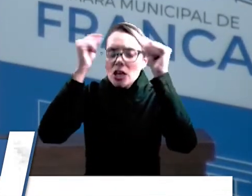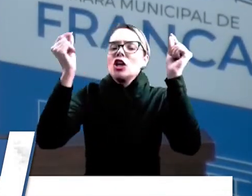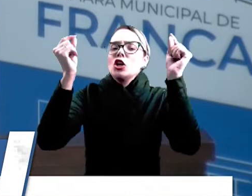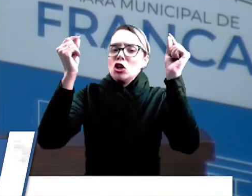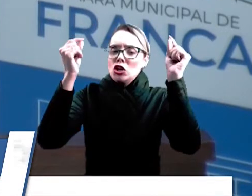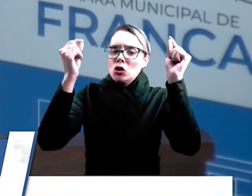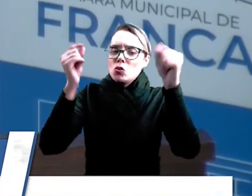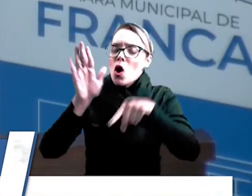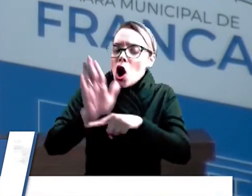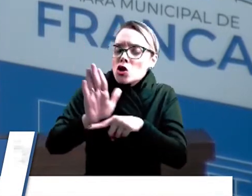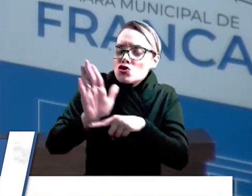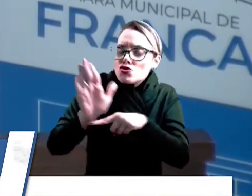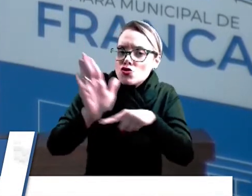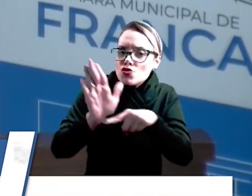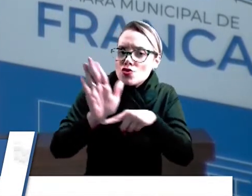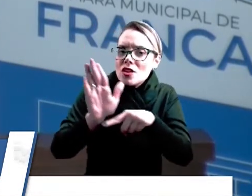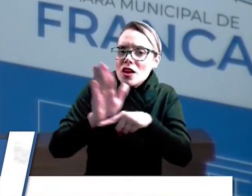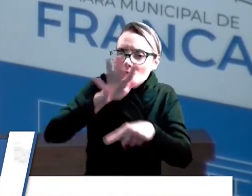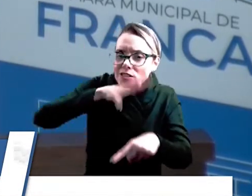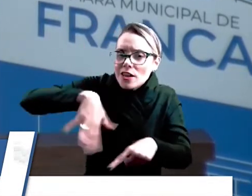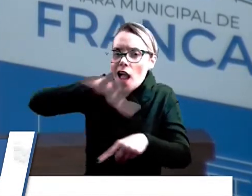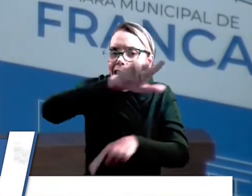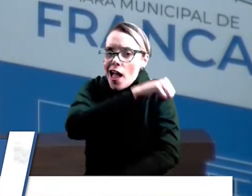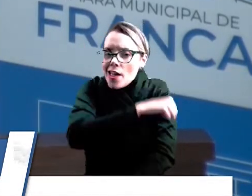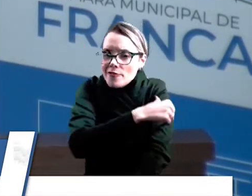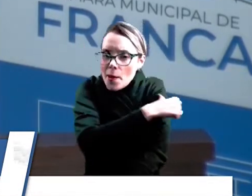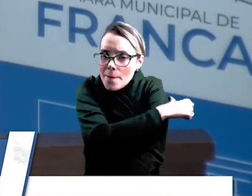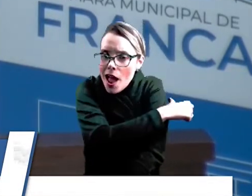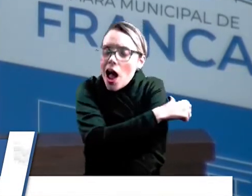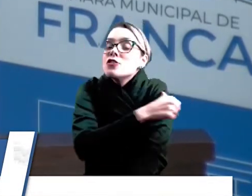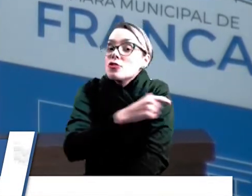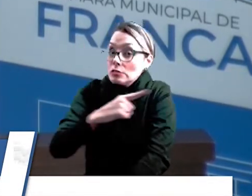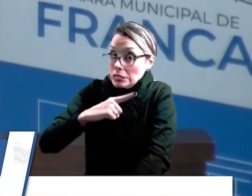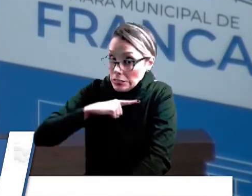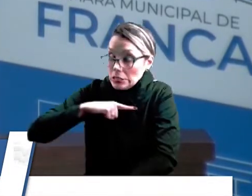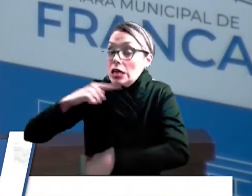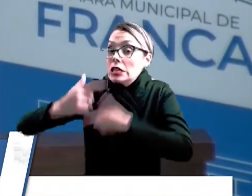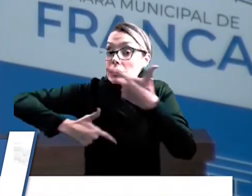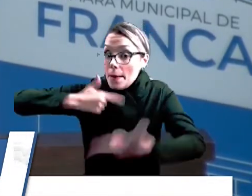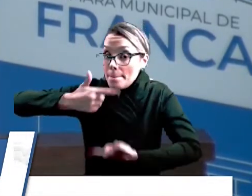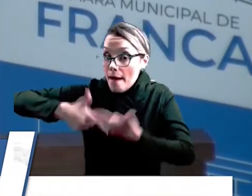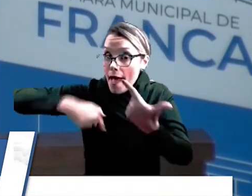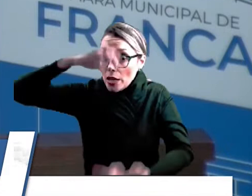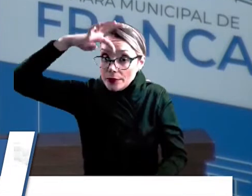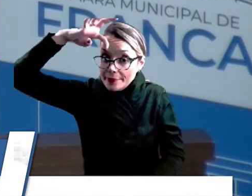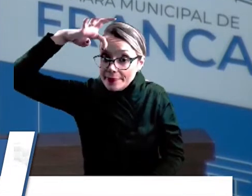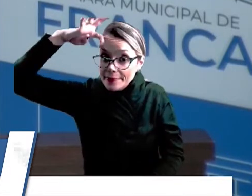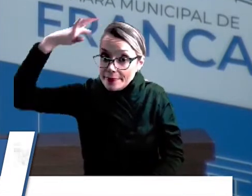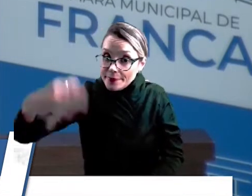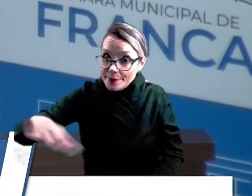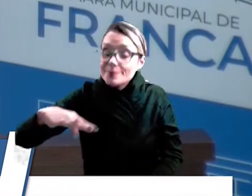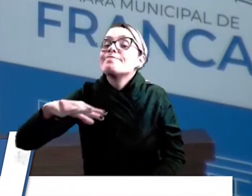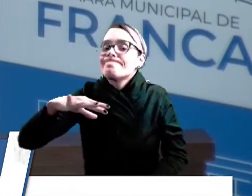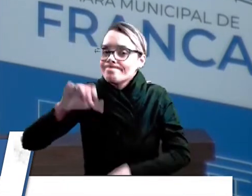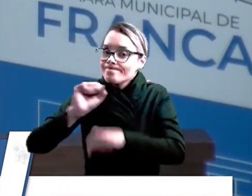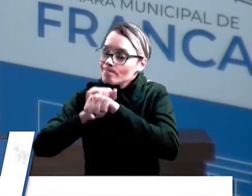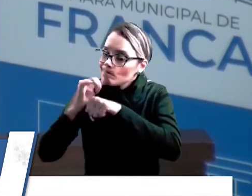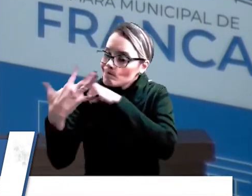de enfermagem, o trabalho árduo durante a pandemia.